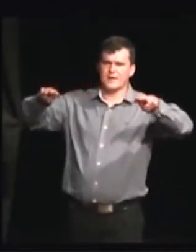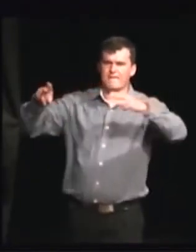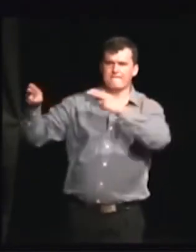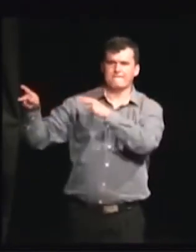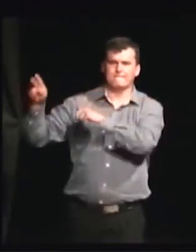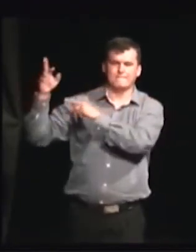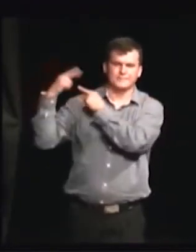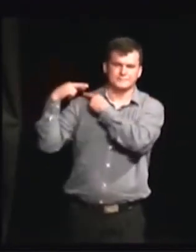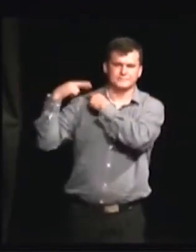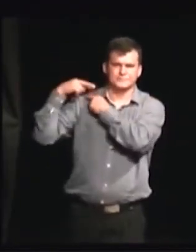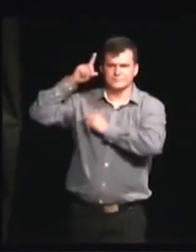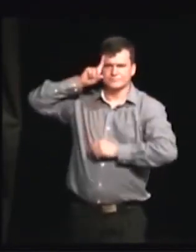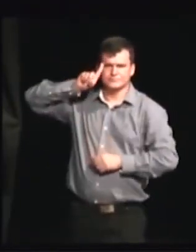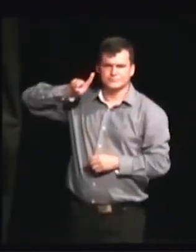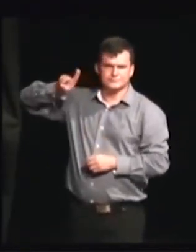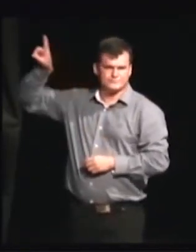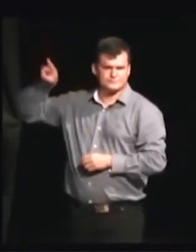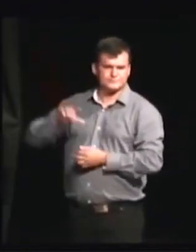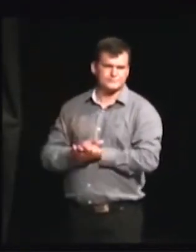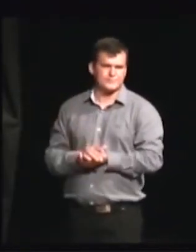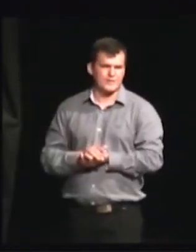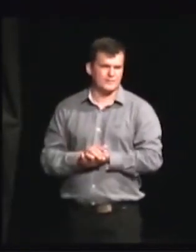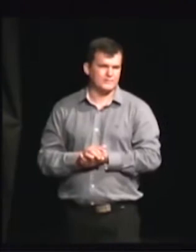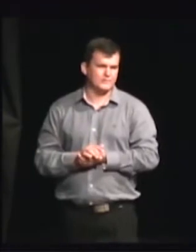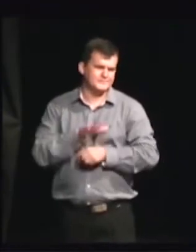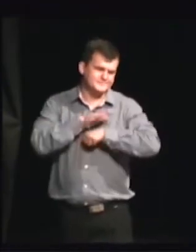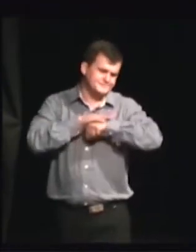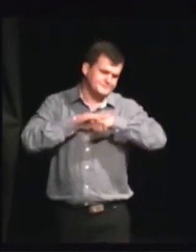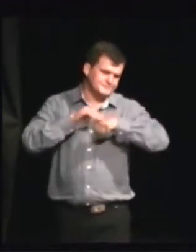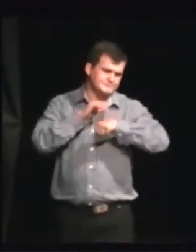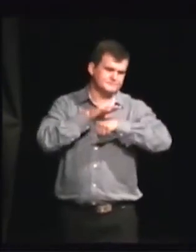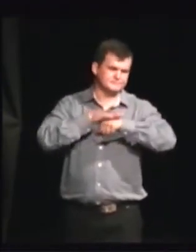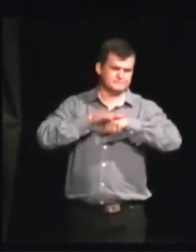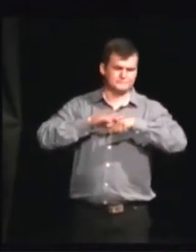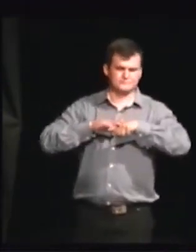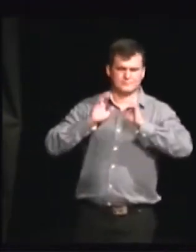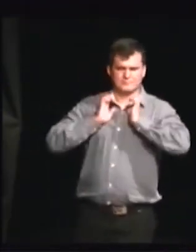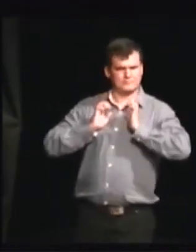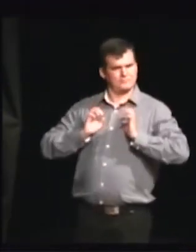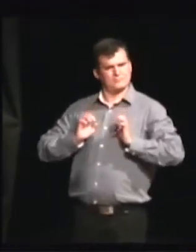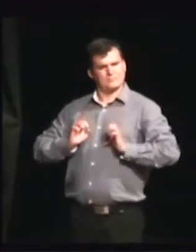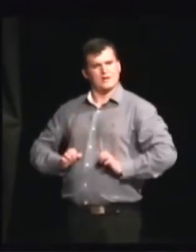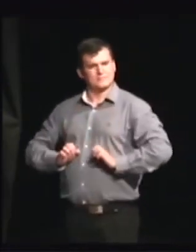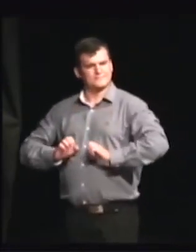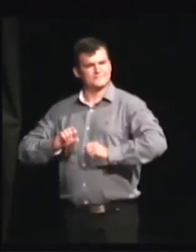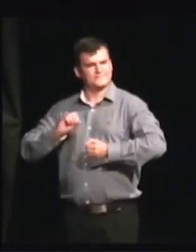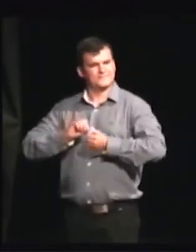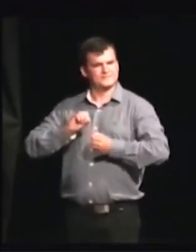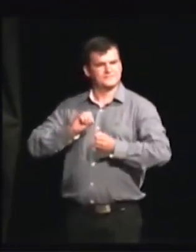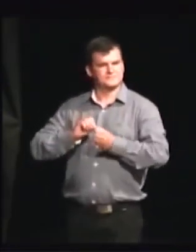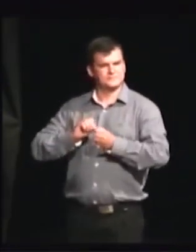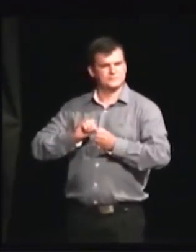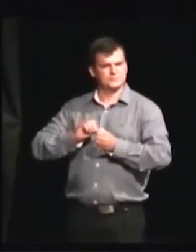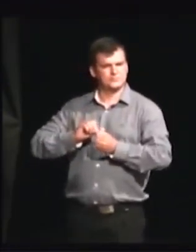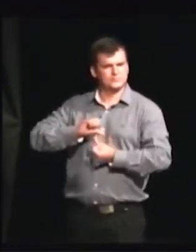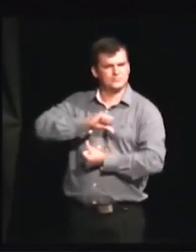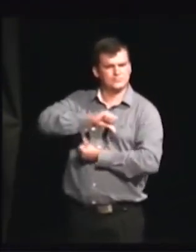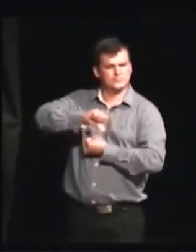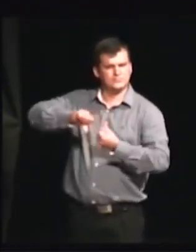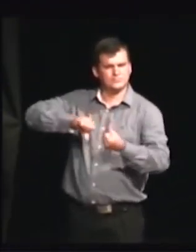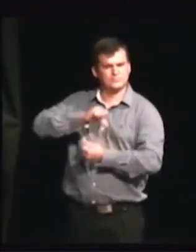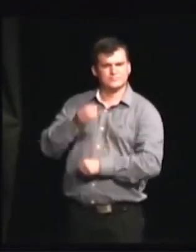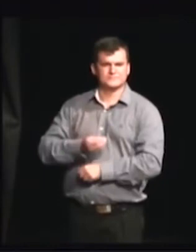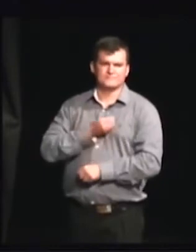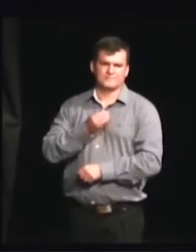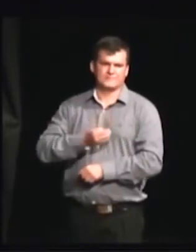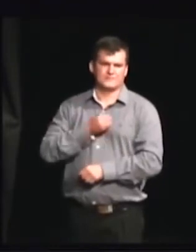Deus. Você pode agir com doçura, com dignidade, com ética para construir um novo tempo. Você pode ser alguém que